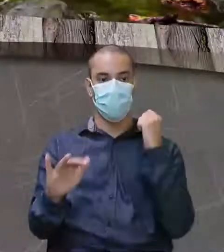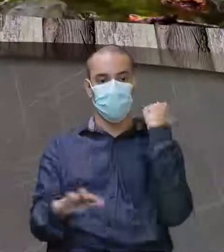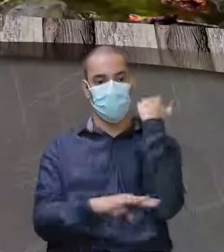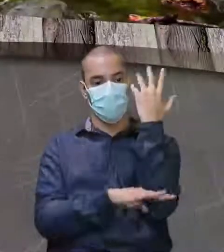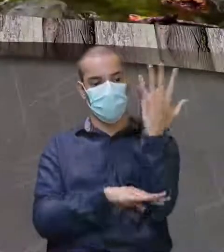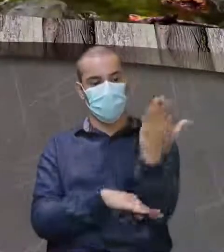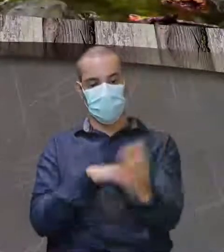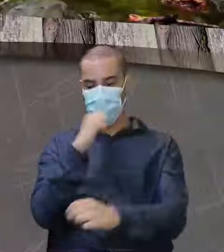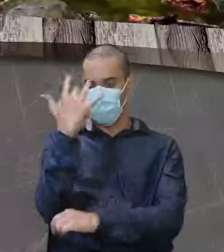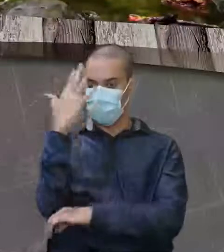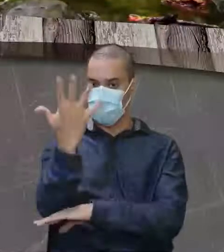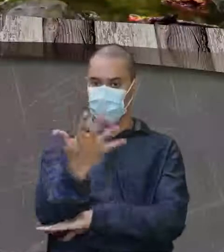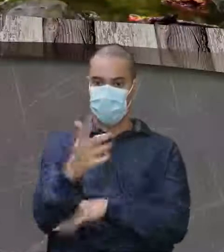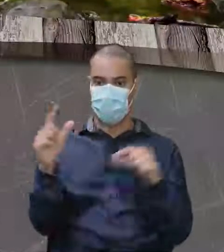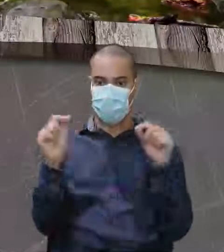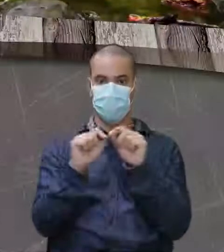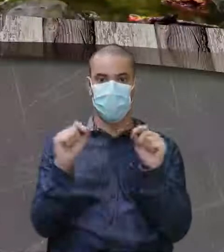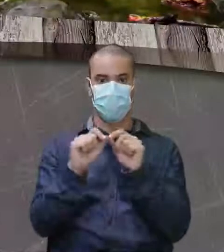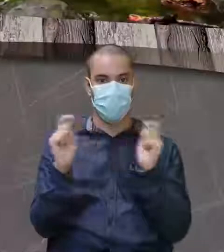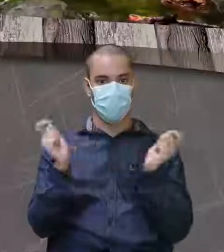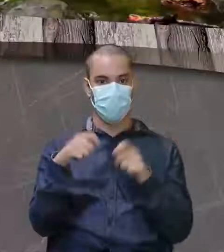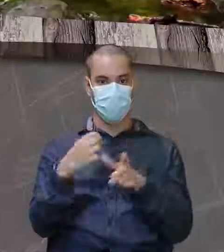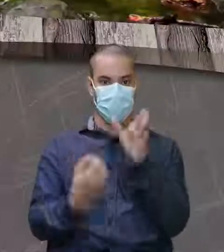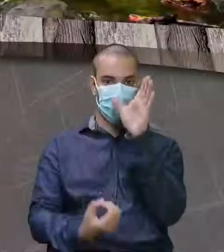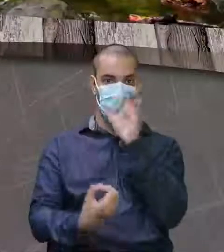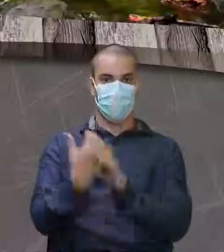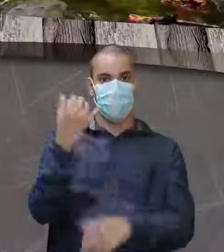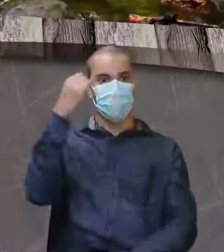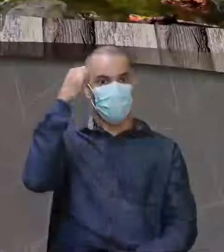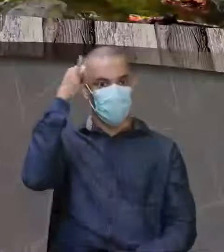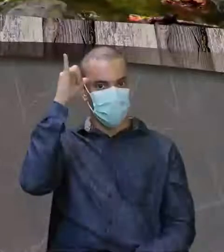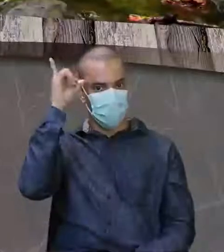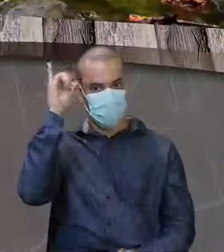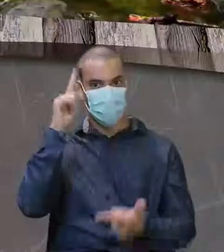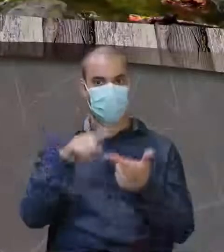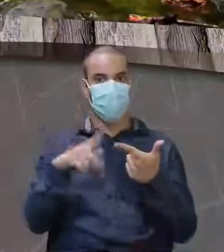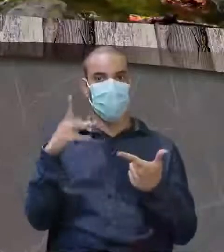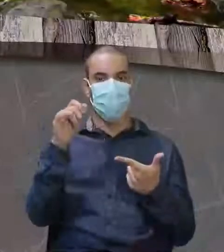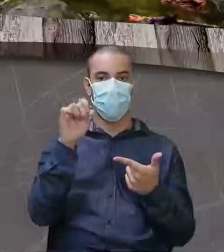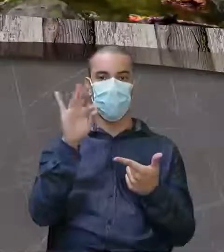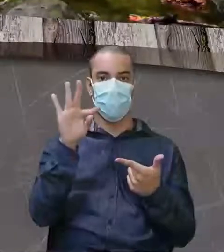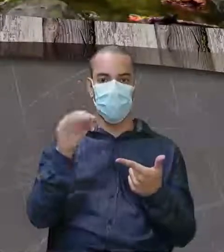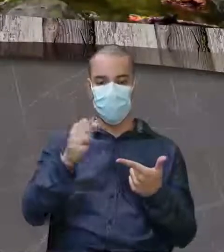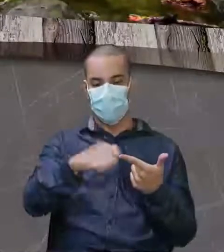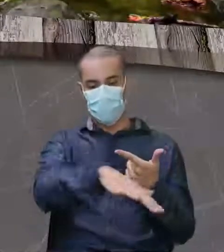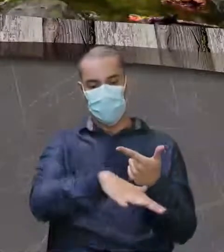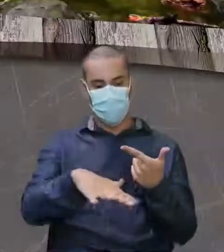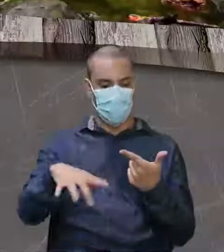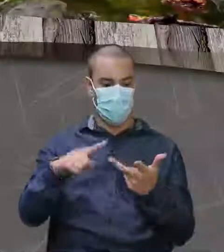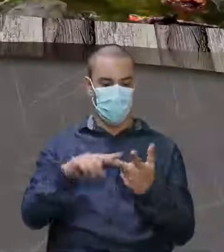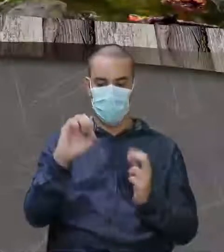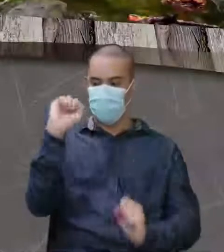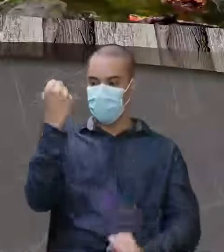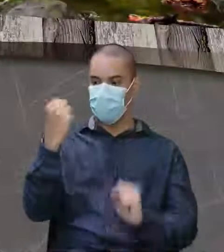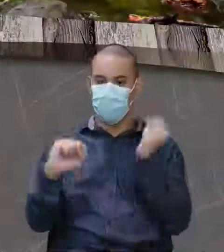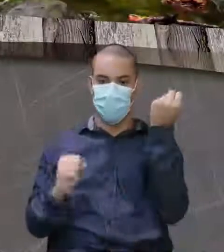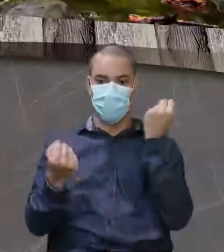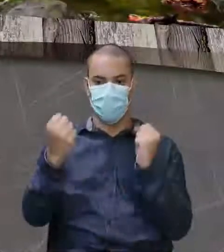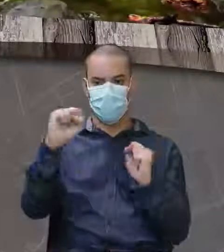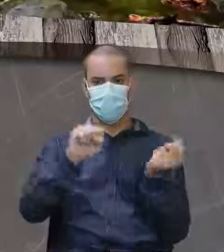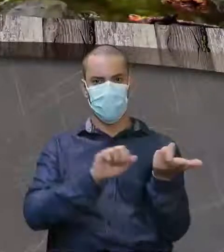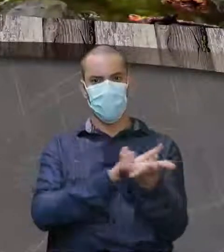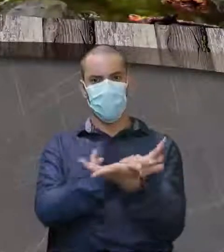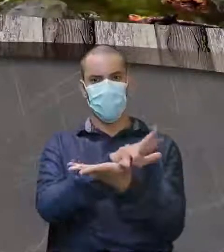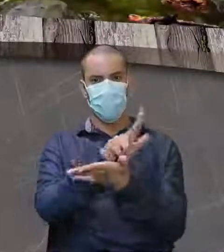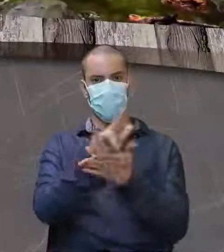desmatar para poder criar gado, criar pastos, enfim. Industrialização, uma série